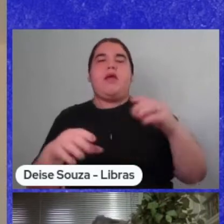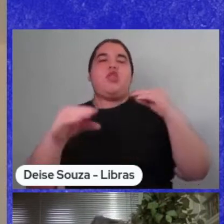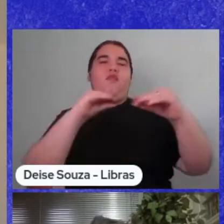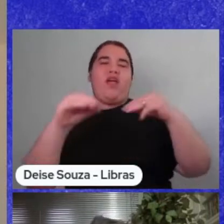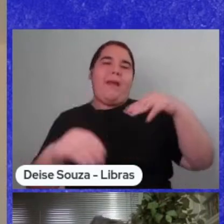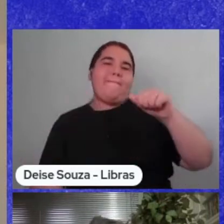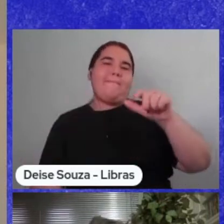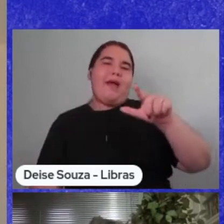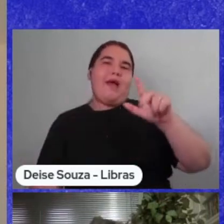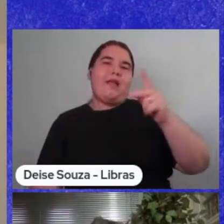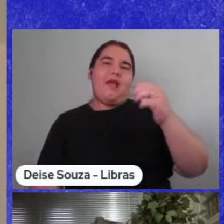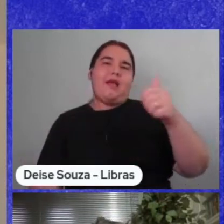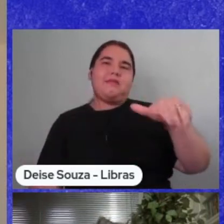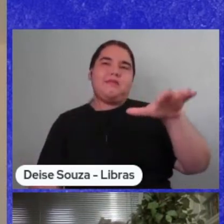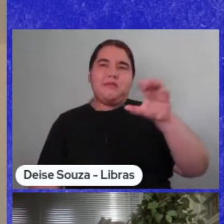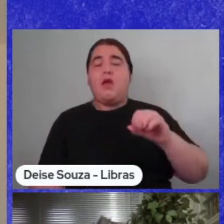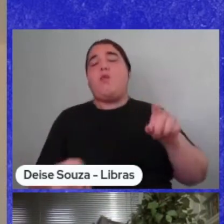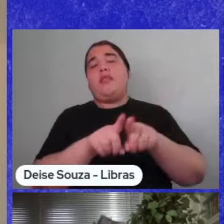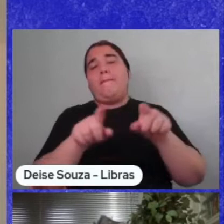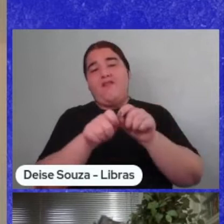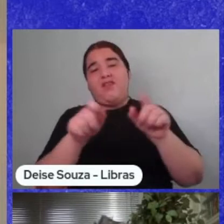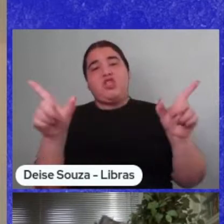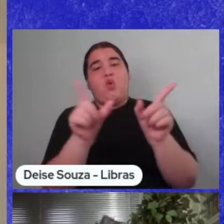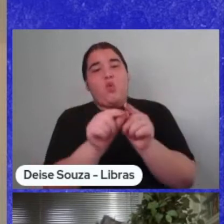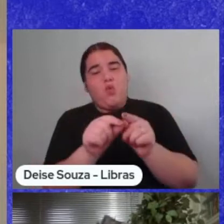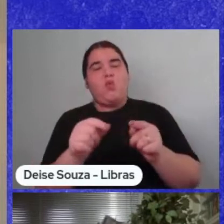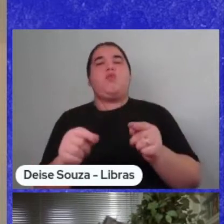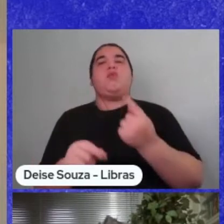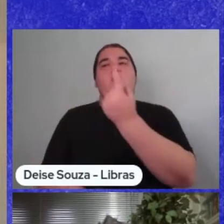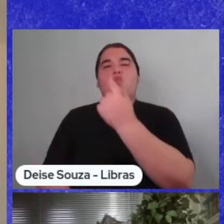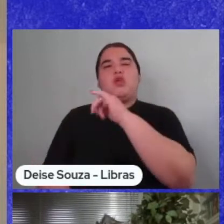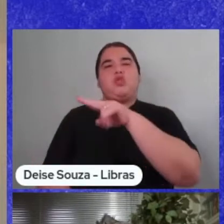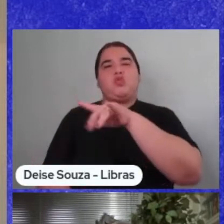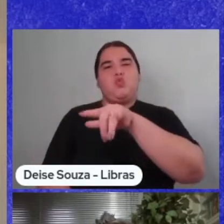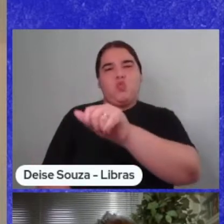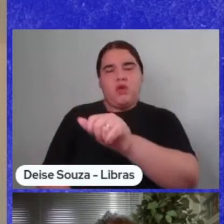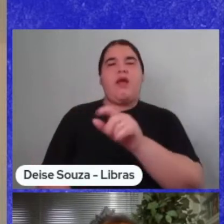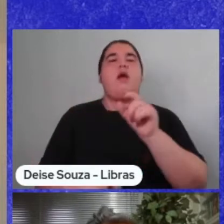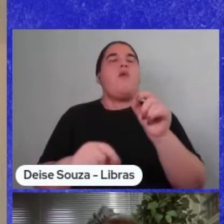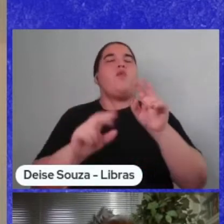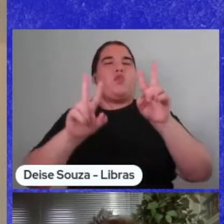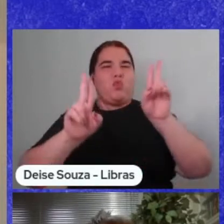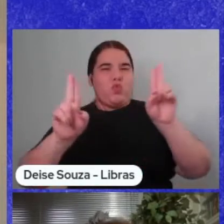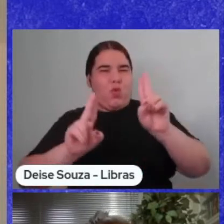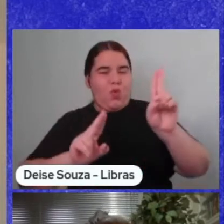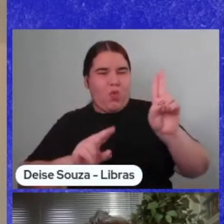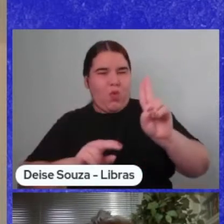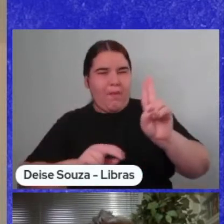disso, fiz alguns curtas também, um da Júlia de Moraes, que se chama Procura-se uma Rosa, foi a